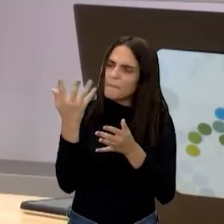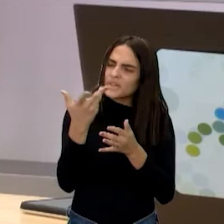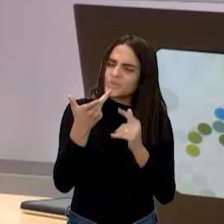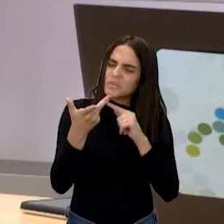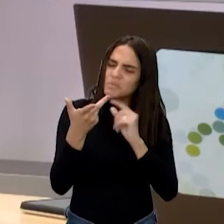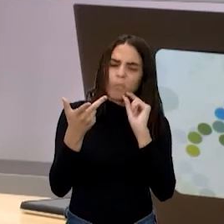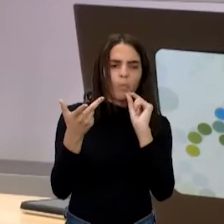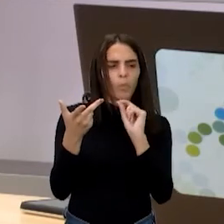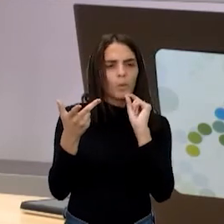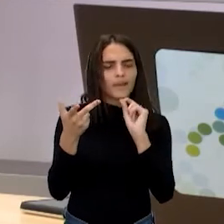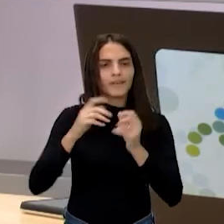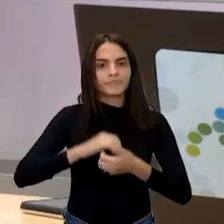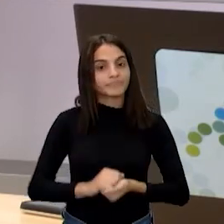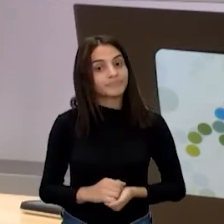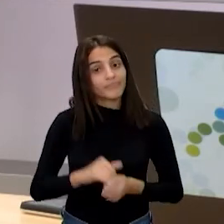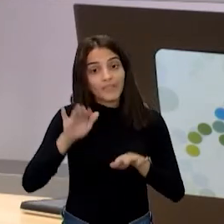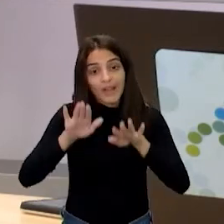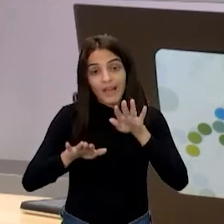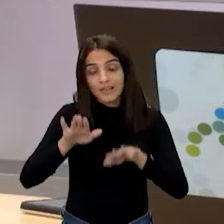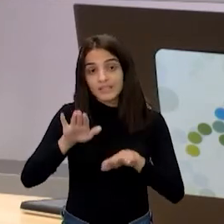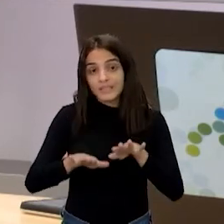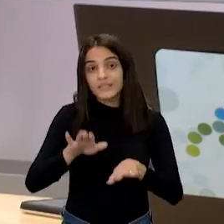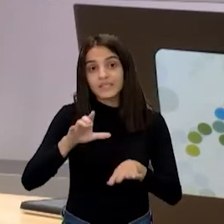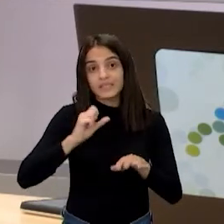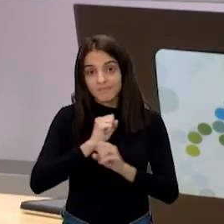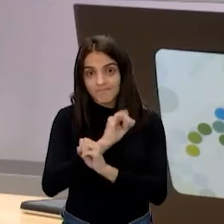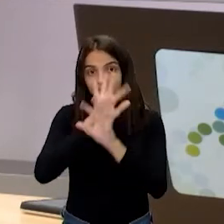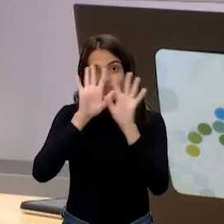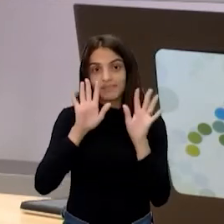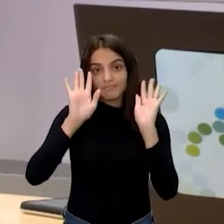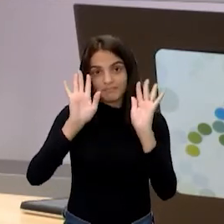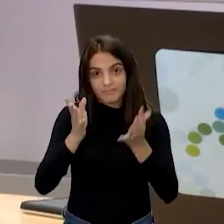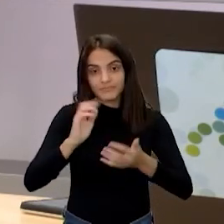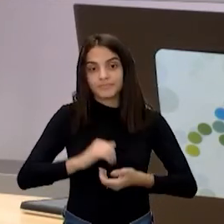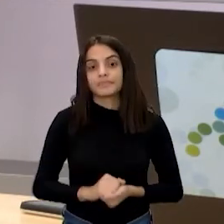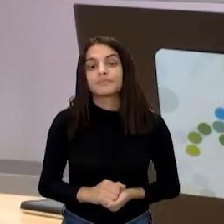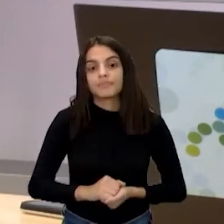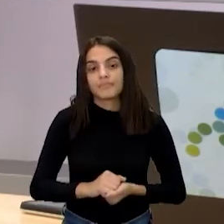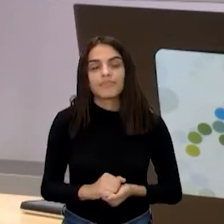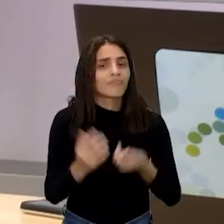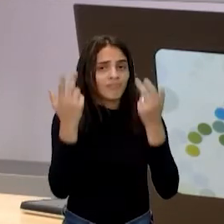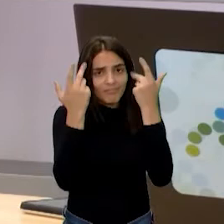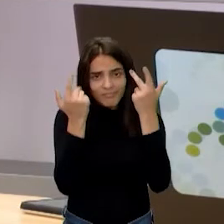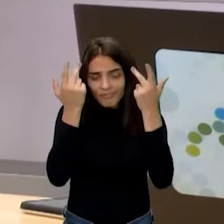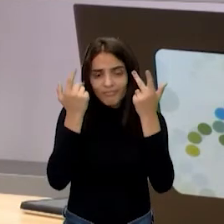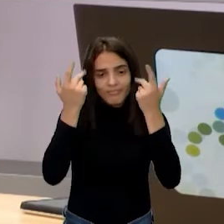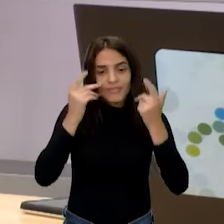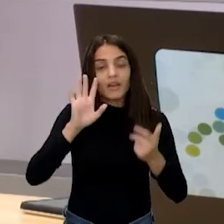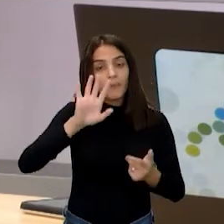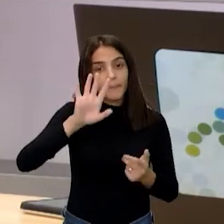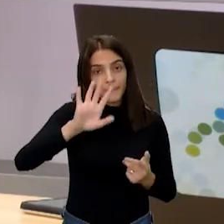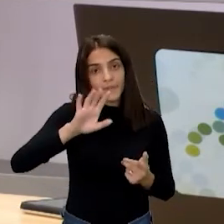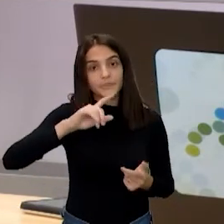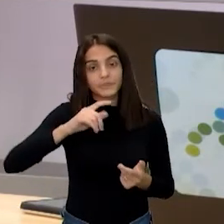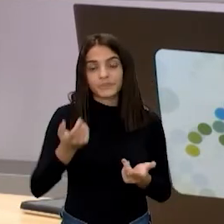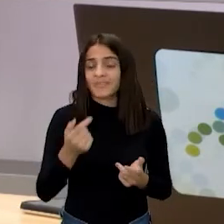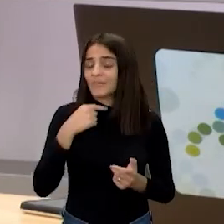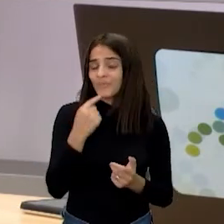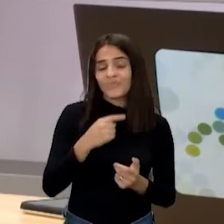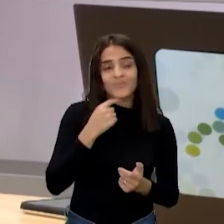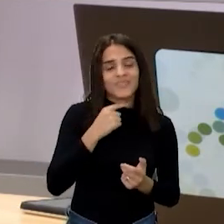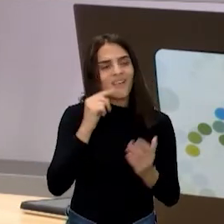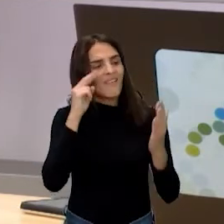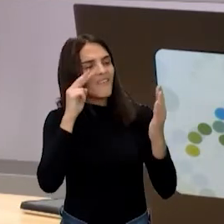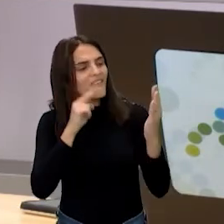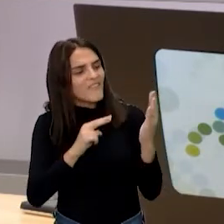fala. Às vezes o sentido já está implícito para a gente, já tem... Está meio que naturalizado, mas a gente não consegue às